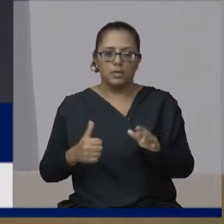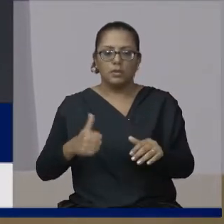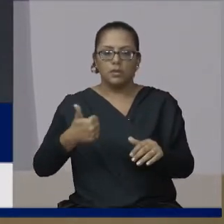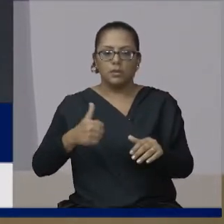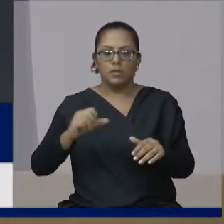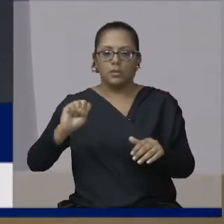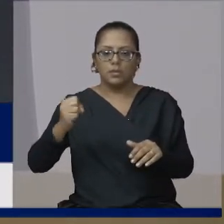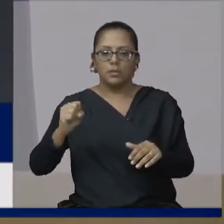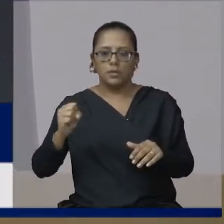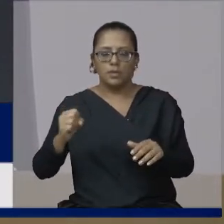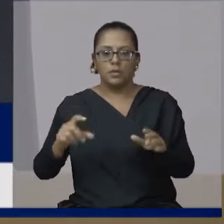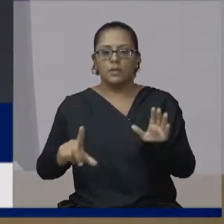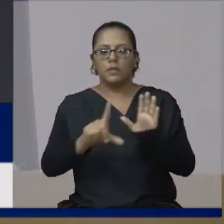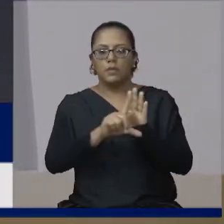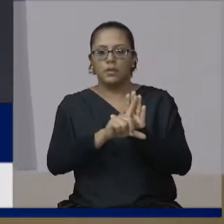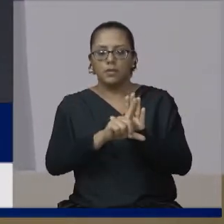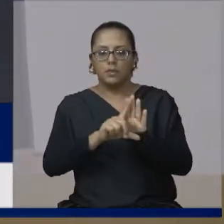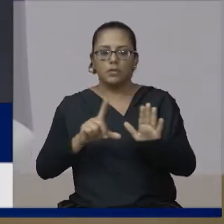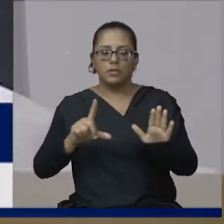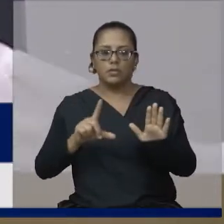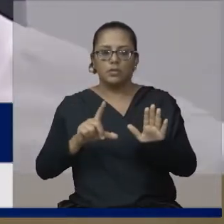legislatura.